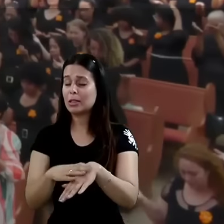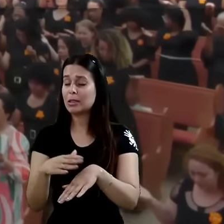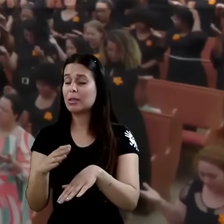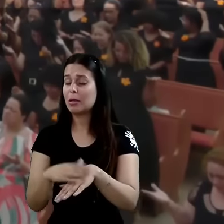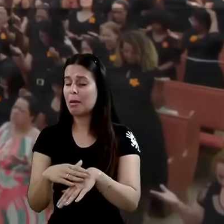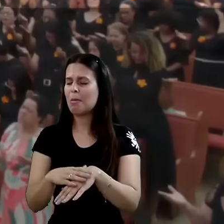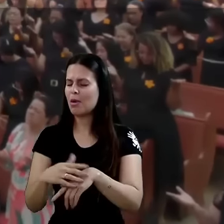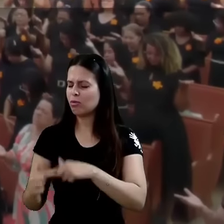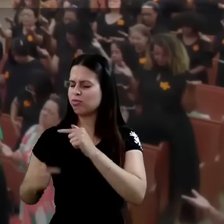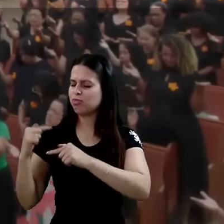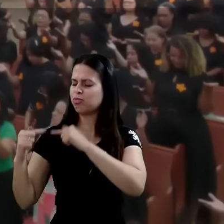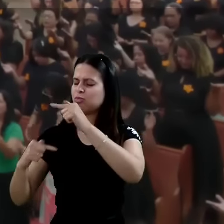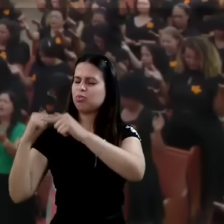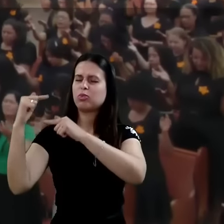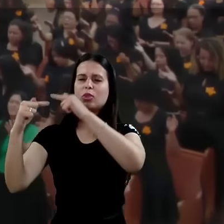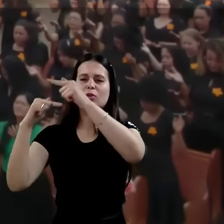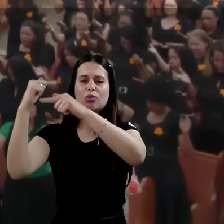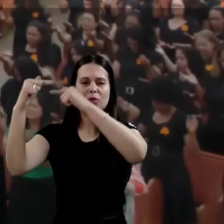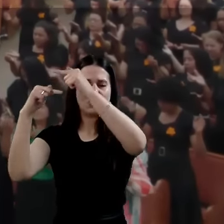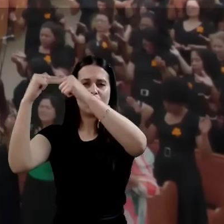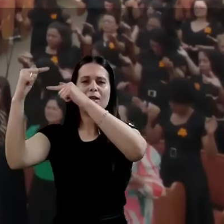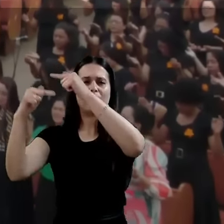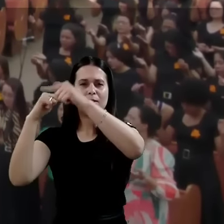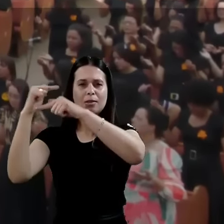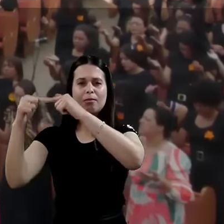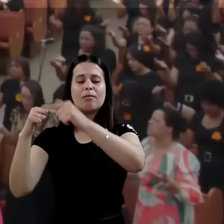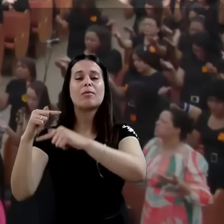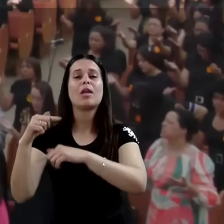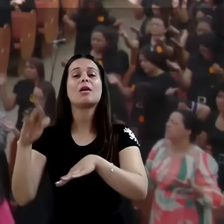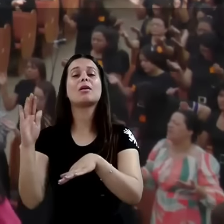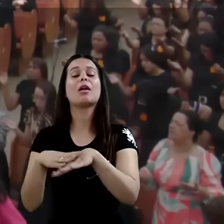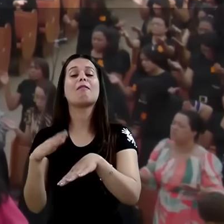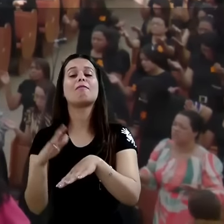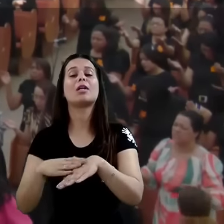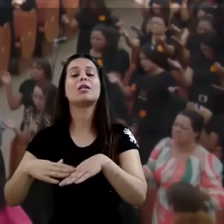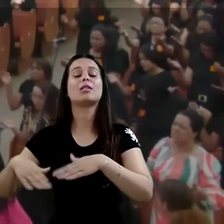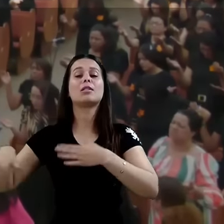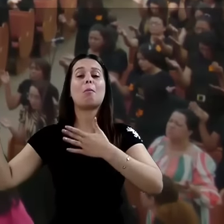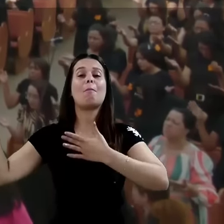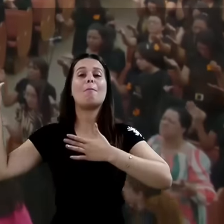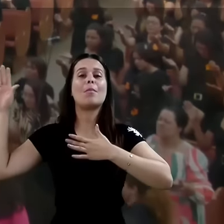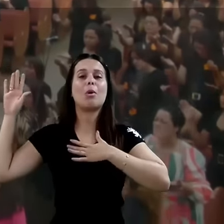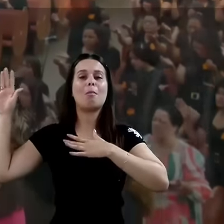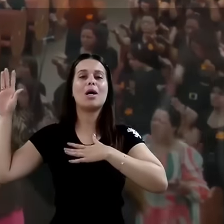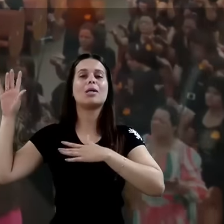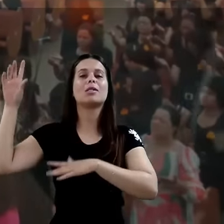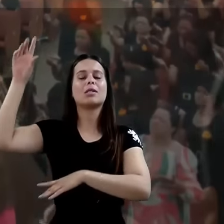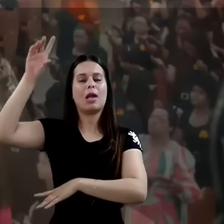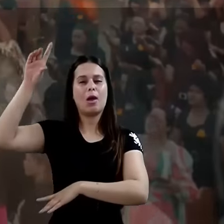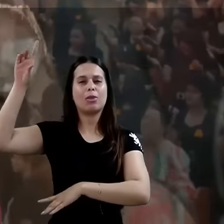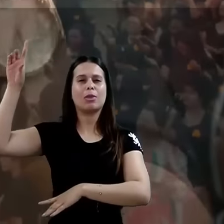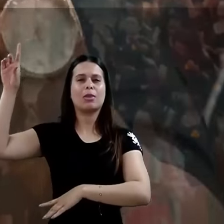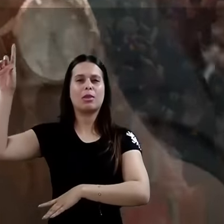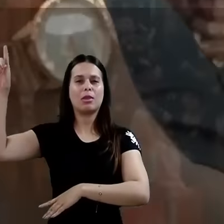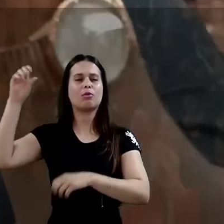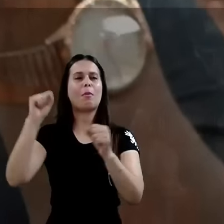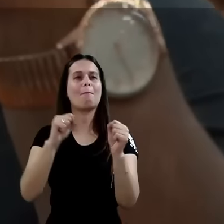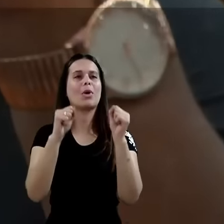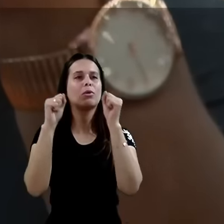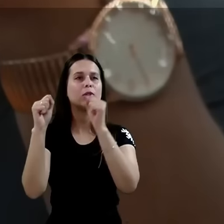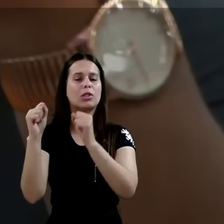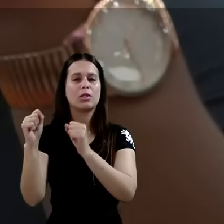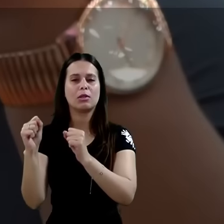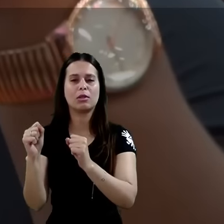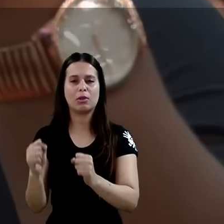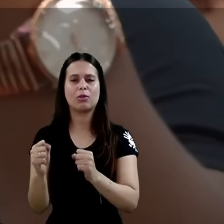tua descendência quem faz esta promessa é o grande eu sou